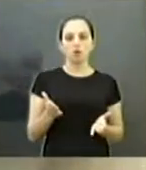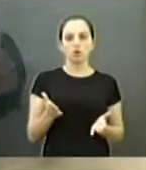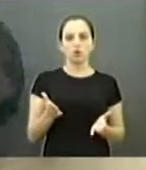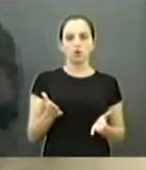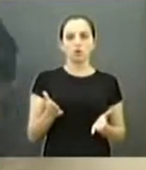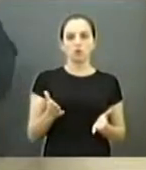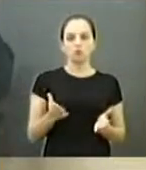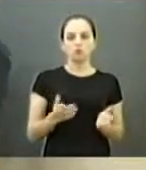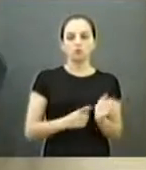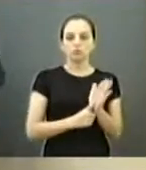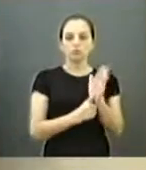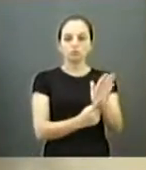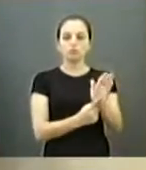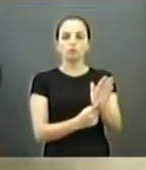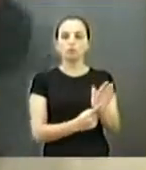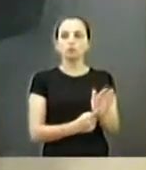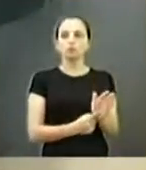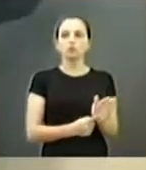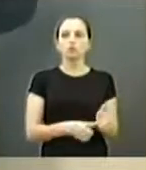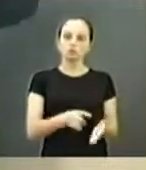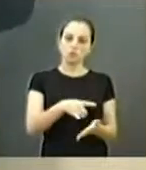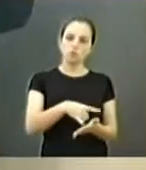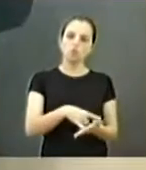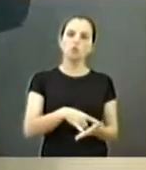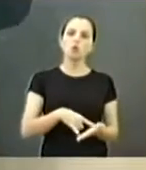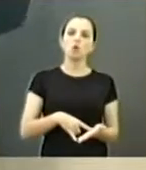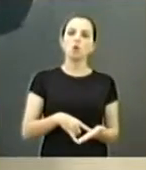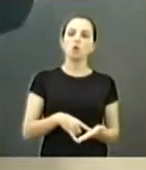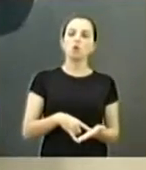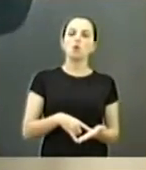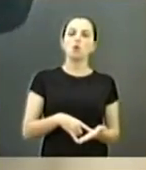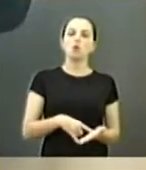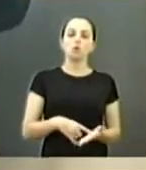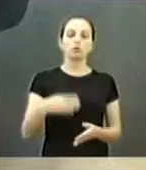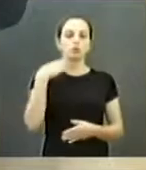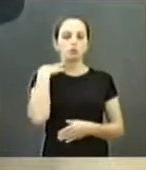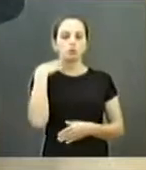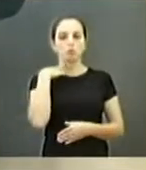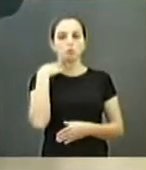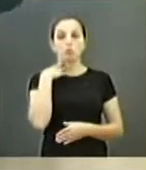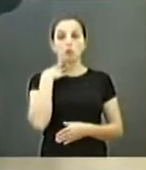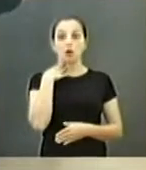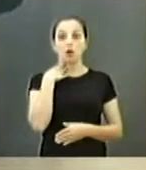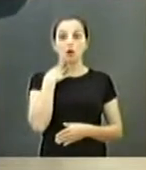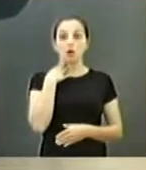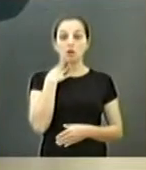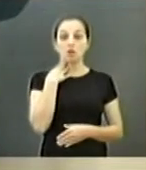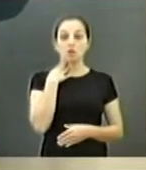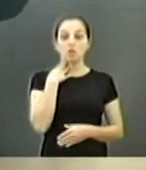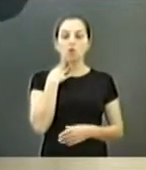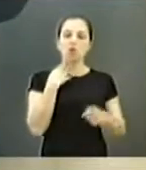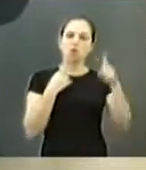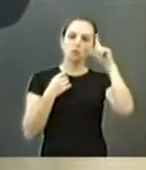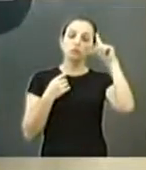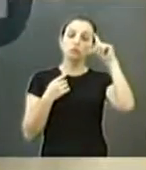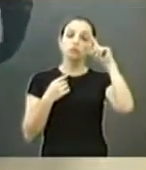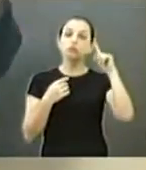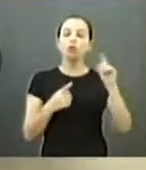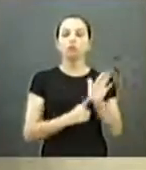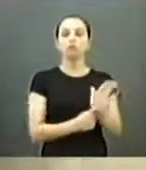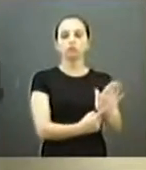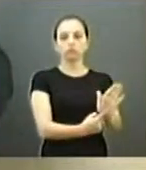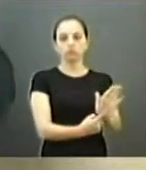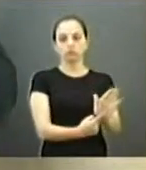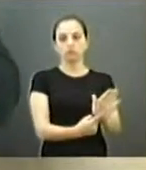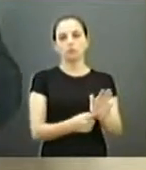Está aqui os comprovantes do extrato bancário com as datas. Isso aqui é faca no dente?